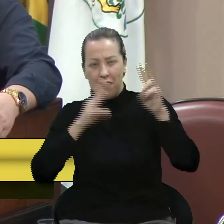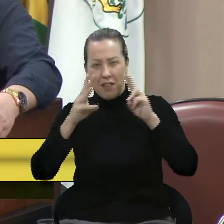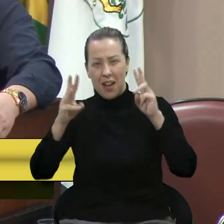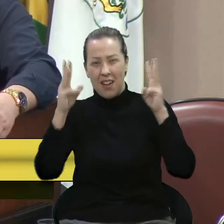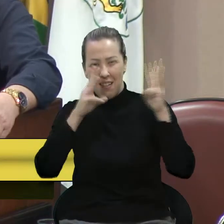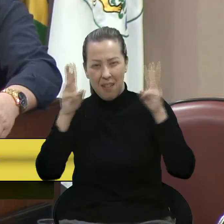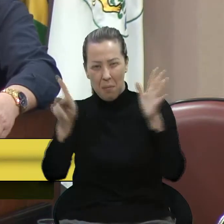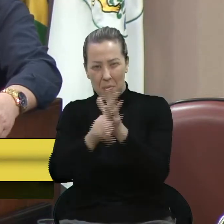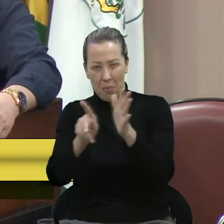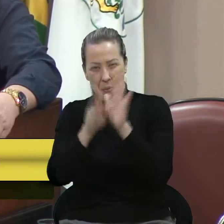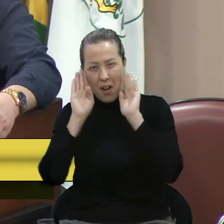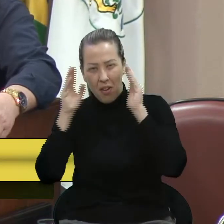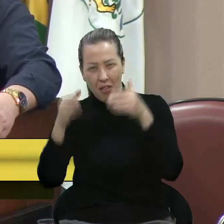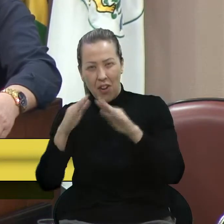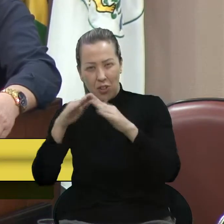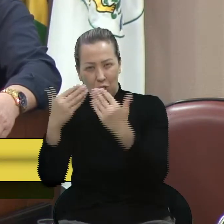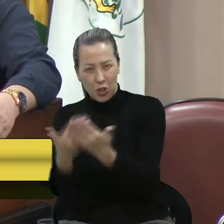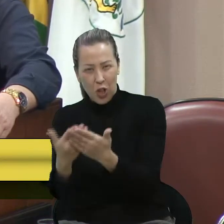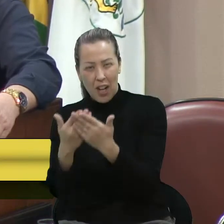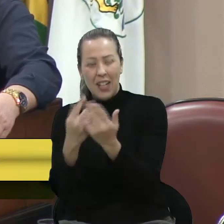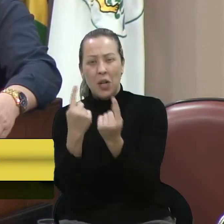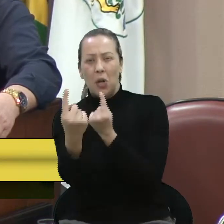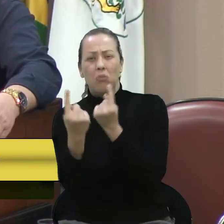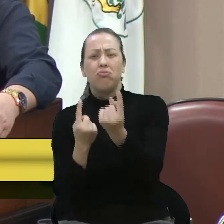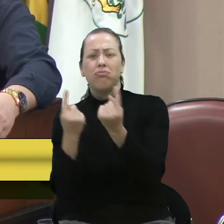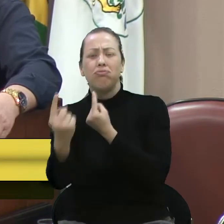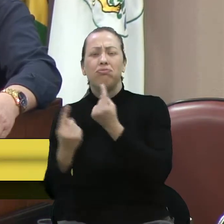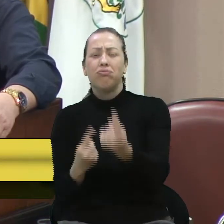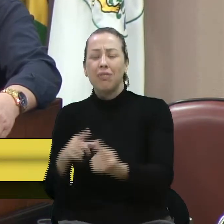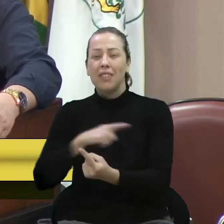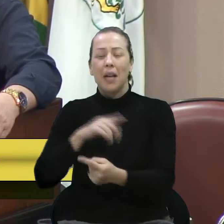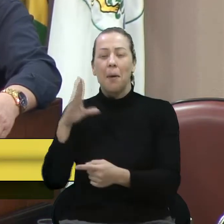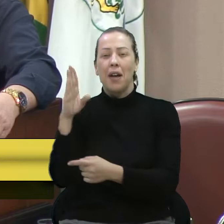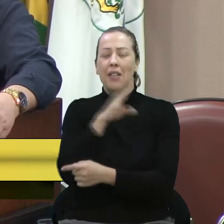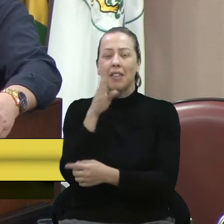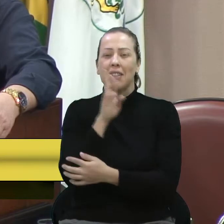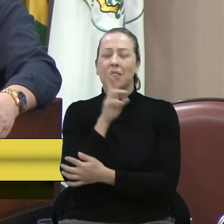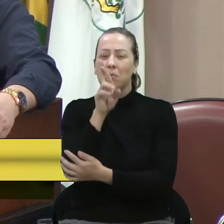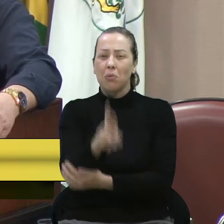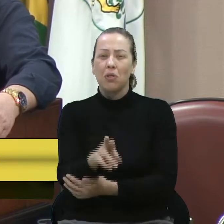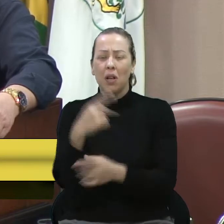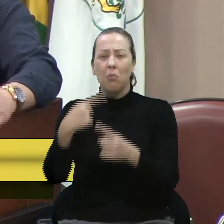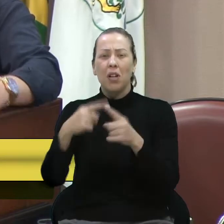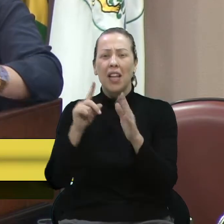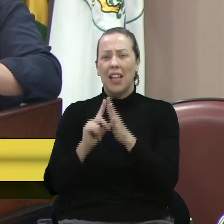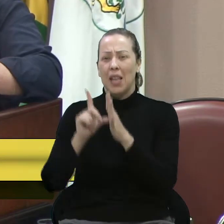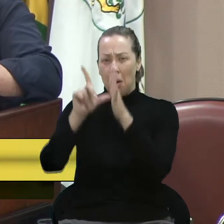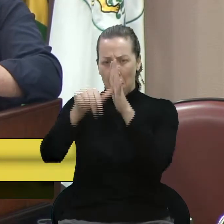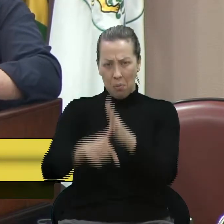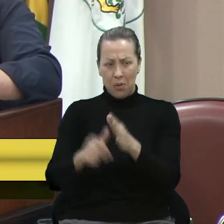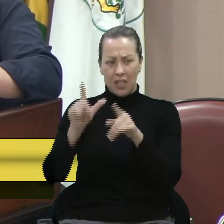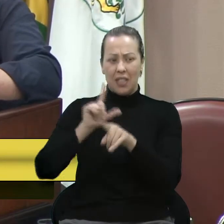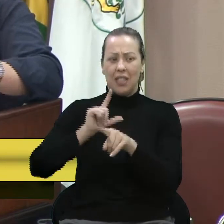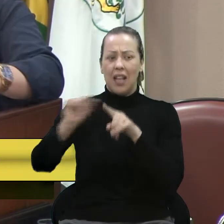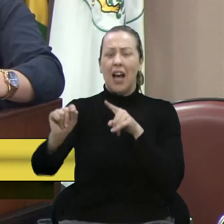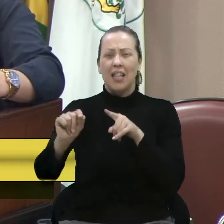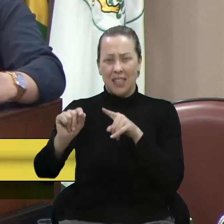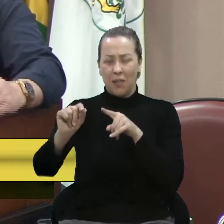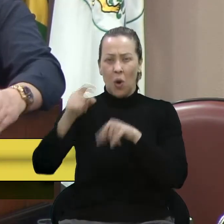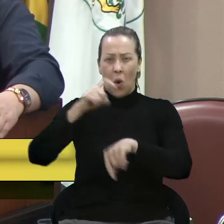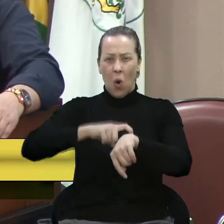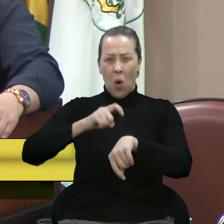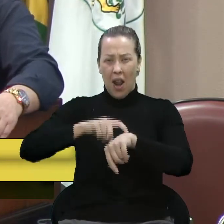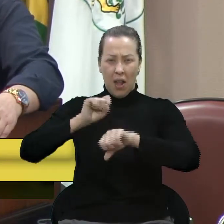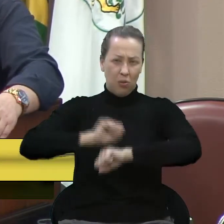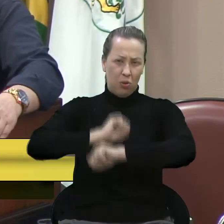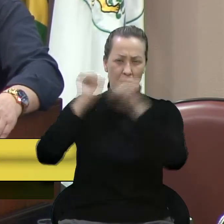fretamento, principalmente do escolar, podendo que eles tenham mais agilidade, porque logo em seguida que se sai de um horário de